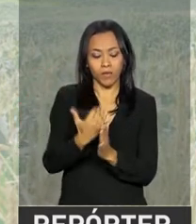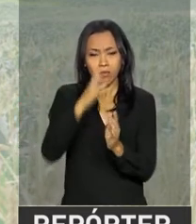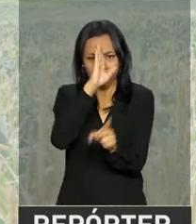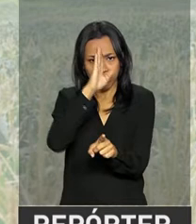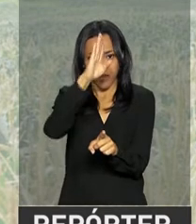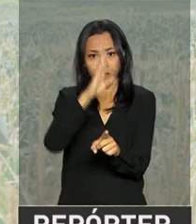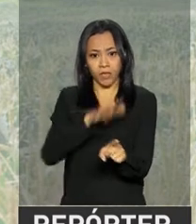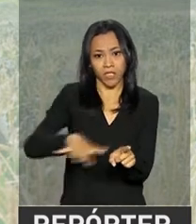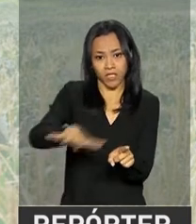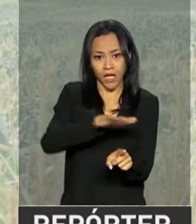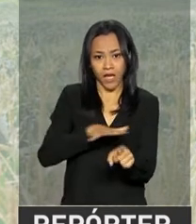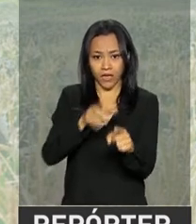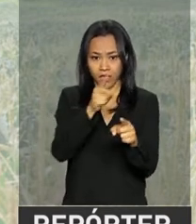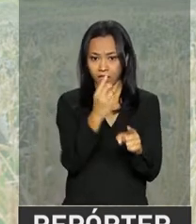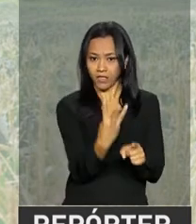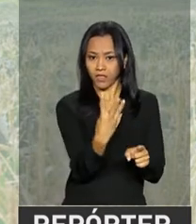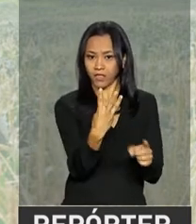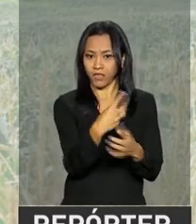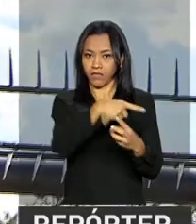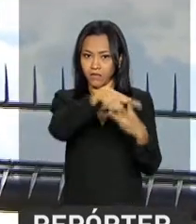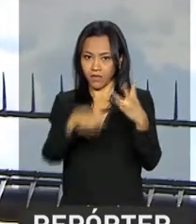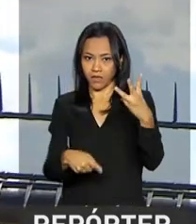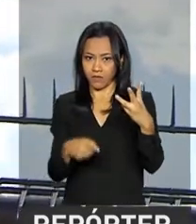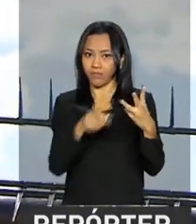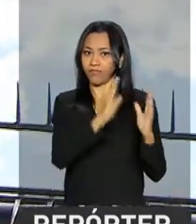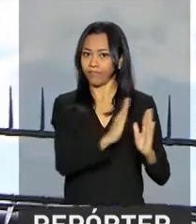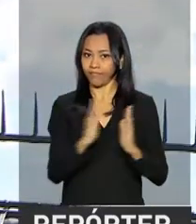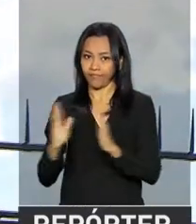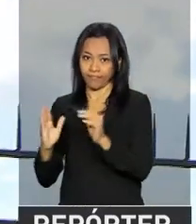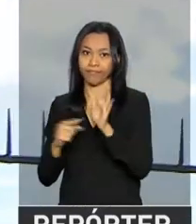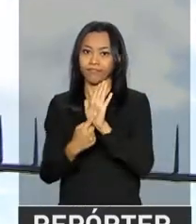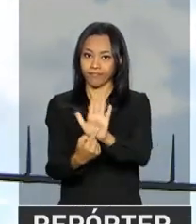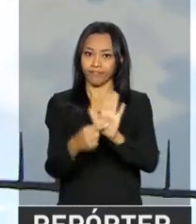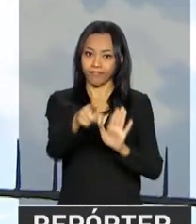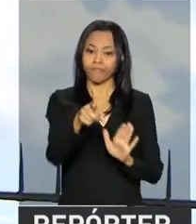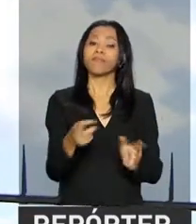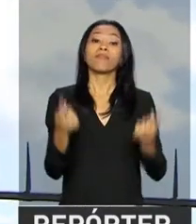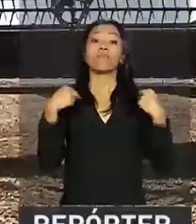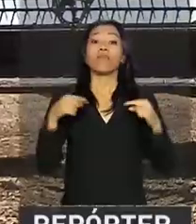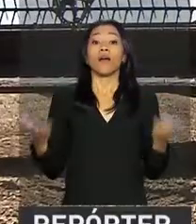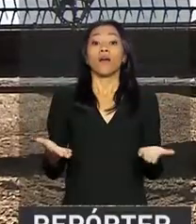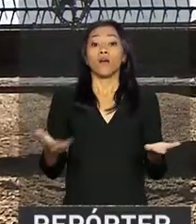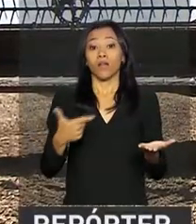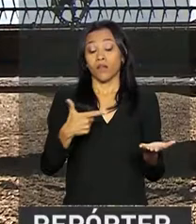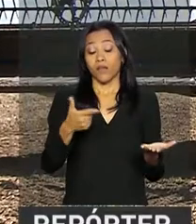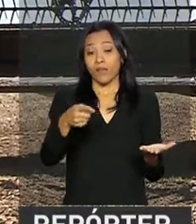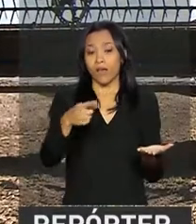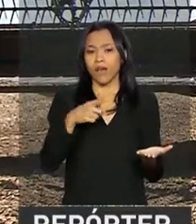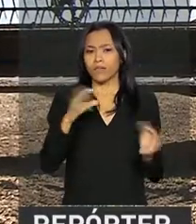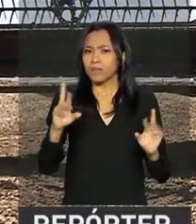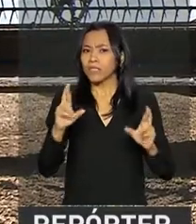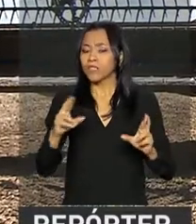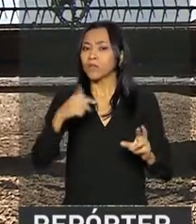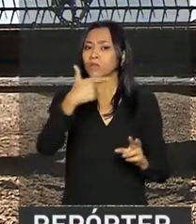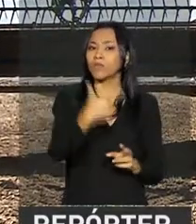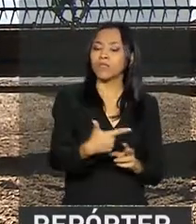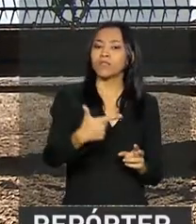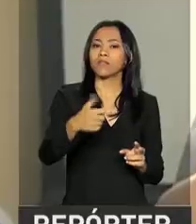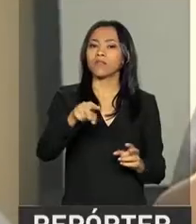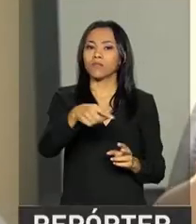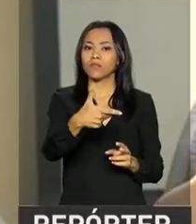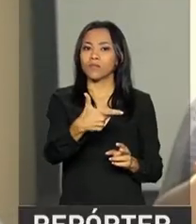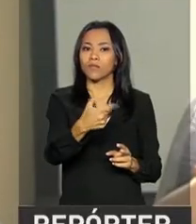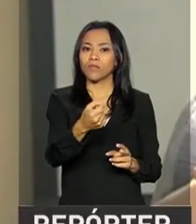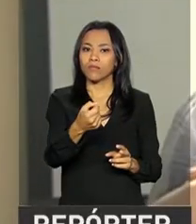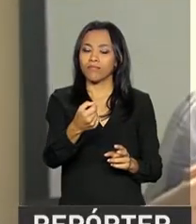para cevada arroz e cebola para 2018 a expectativa é de mais de 219 milhões de toneladas